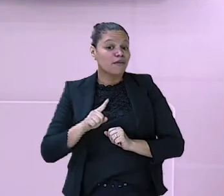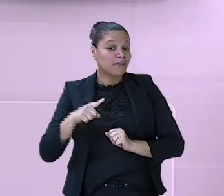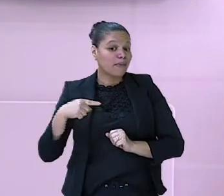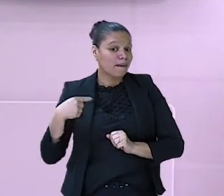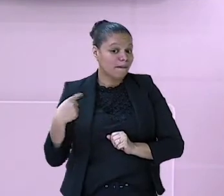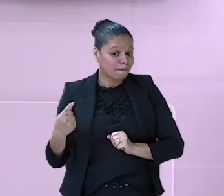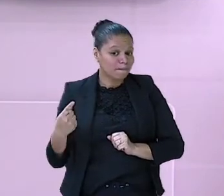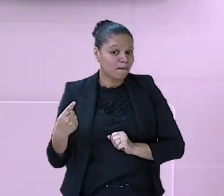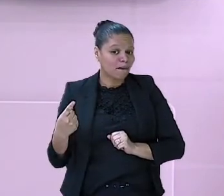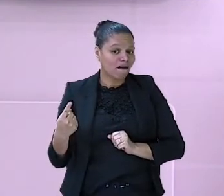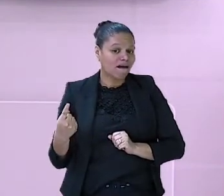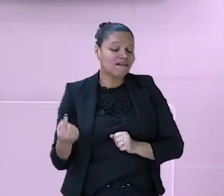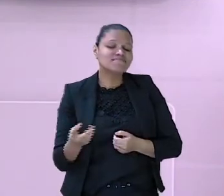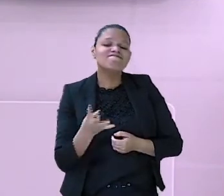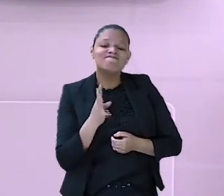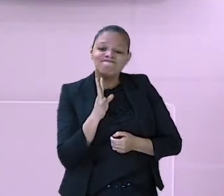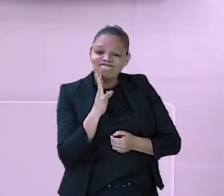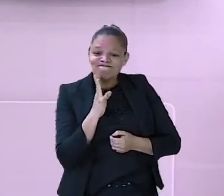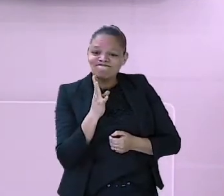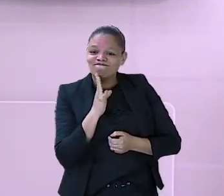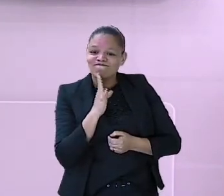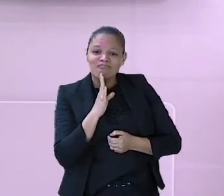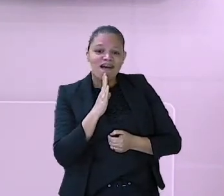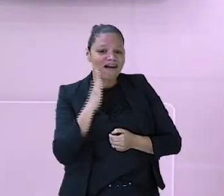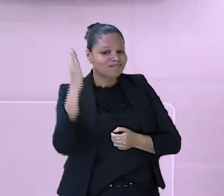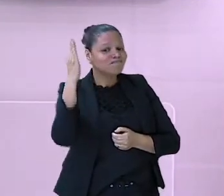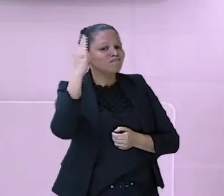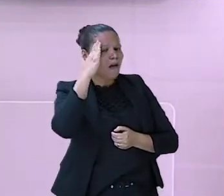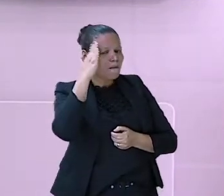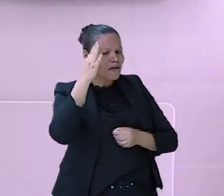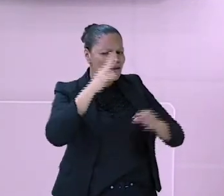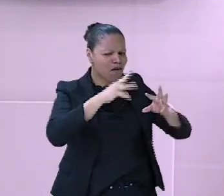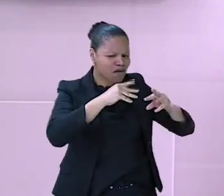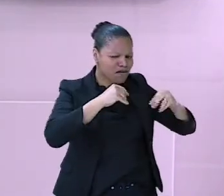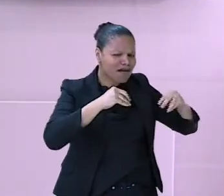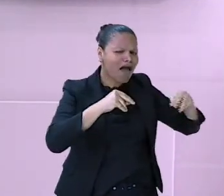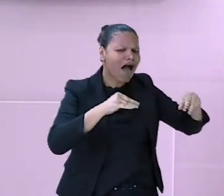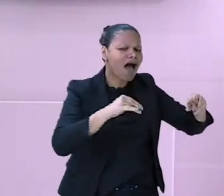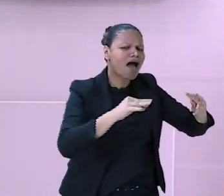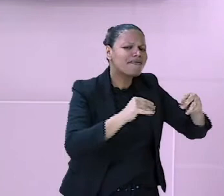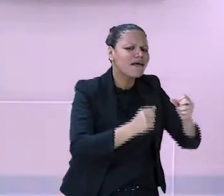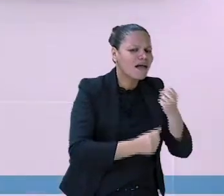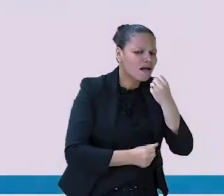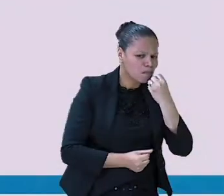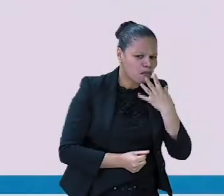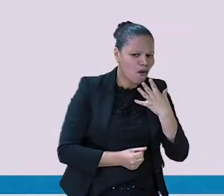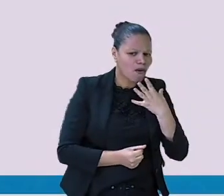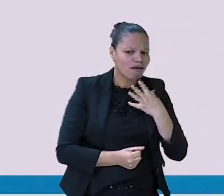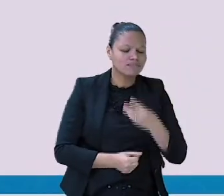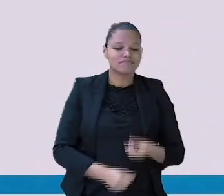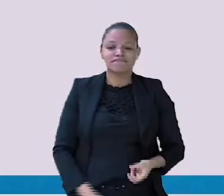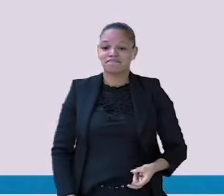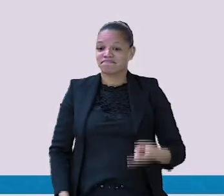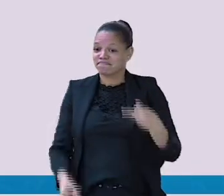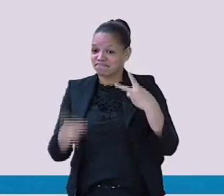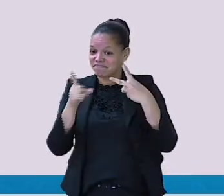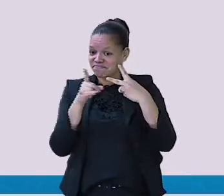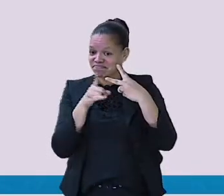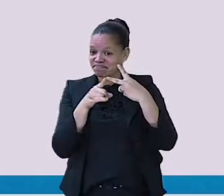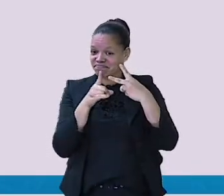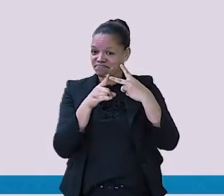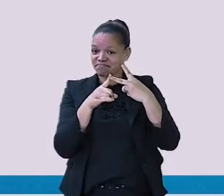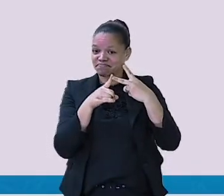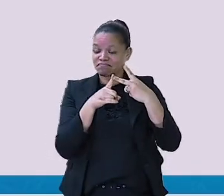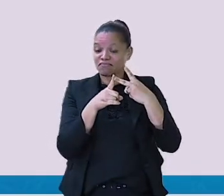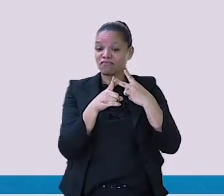terra era fértil, nós vamos fazer todo esse movimento de plantio. Outro ponto importante é a grande aceitação